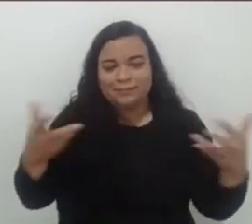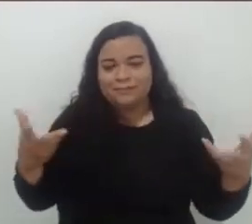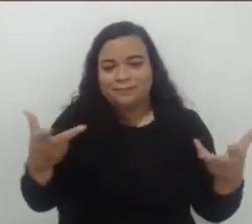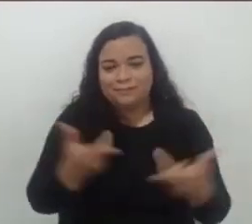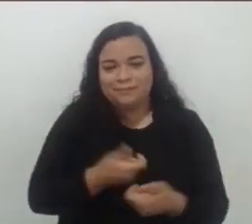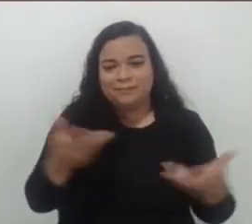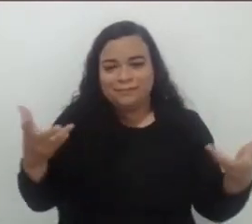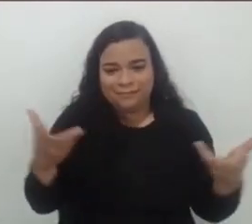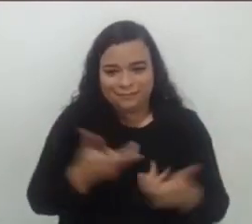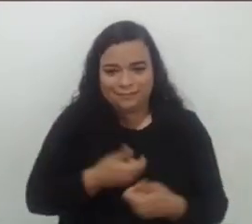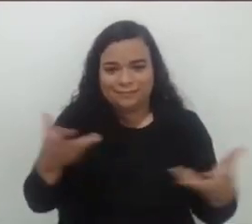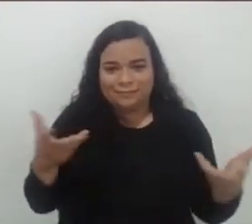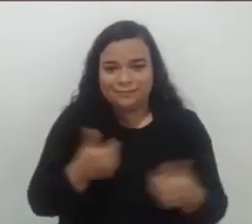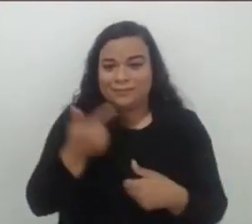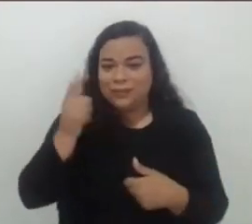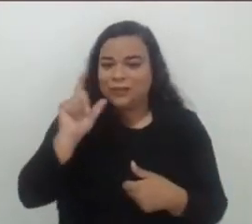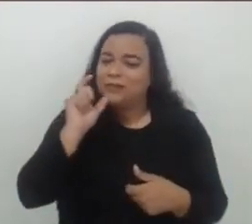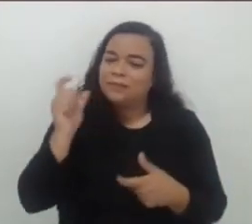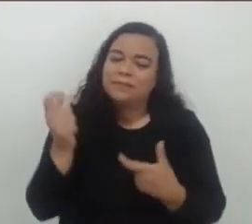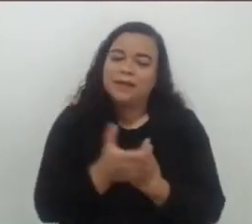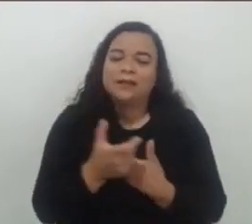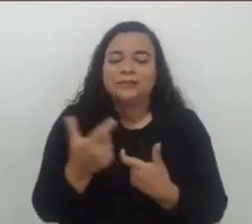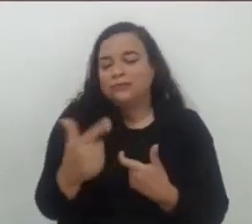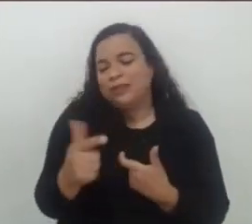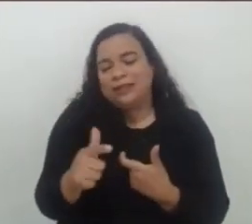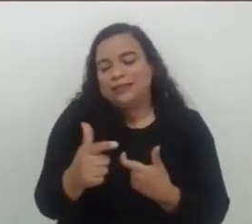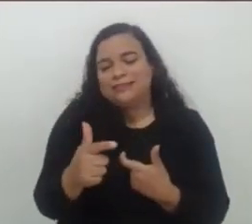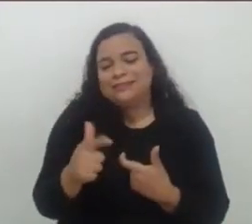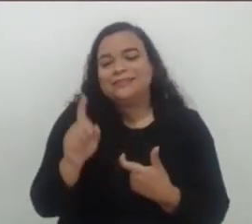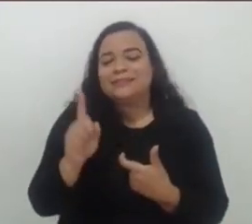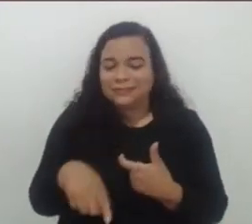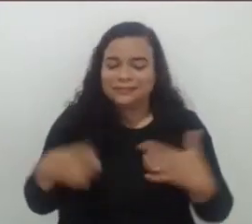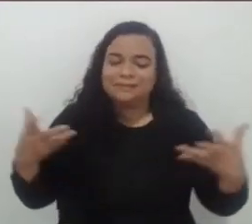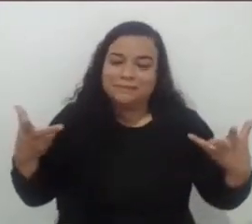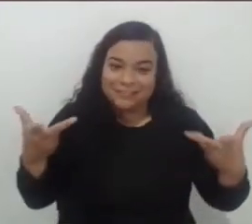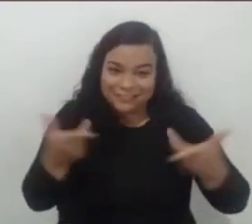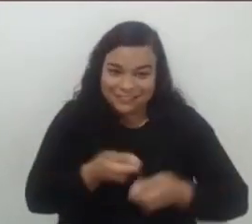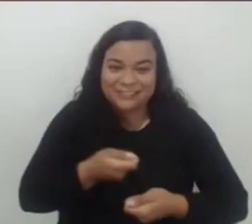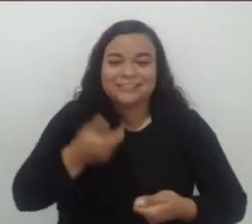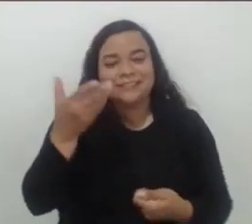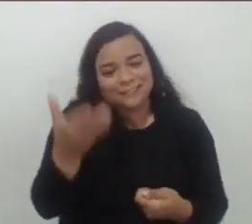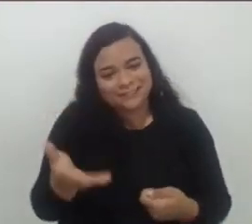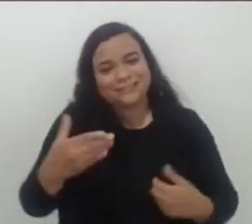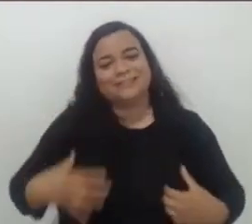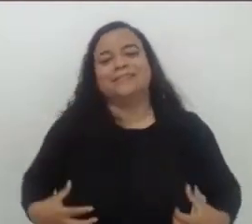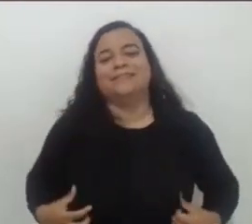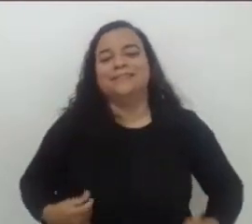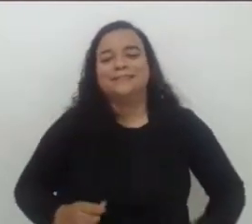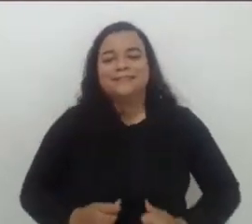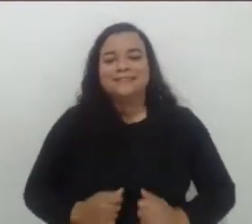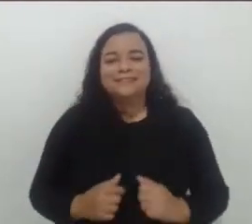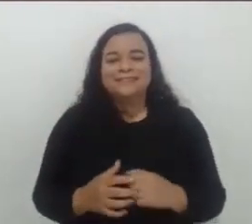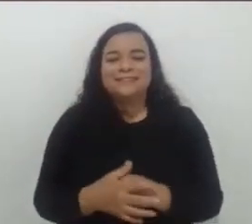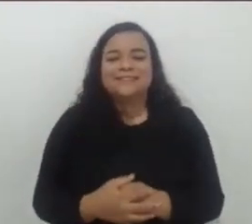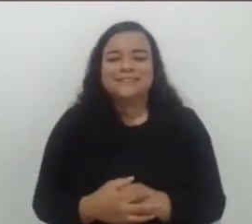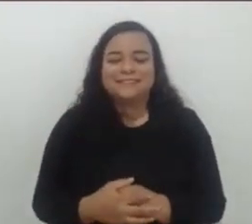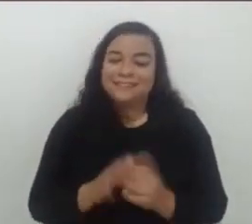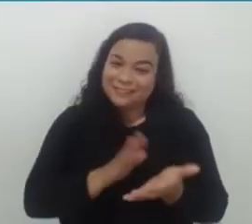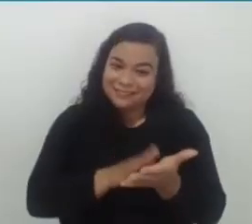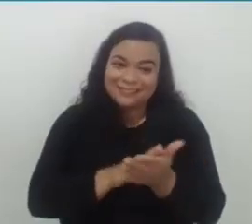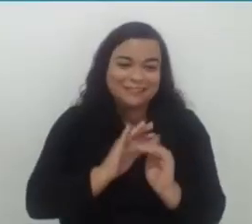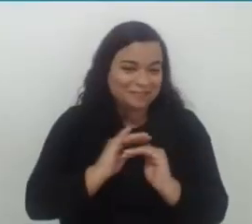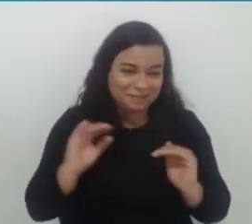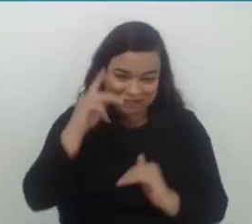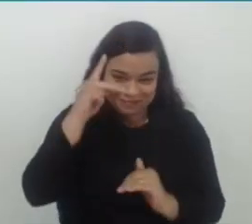outro designativo para Vossa Excelência, é essa pessoa maravilhosa que Vossa Excelência é. É a proposição, senhora